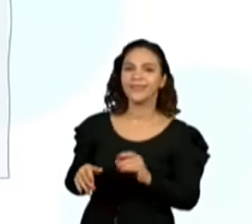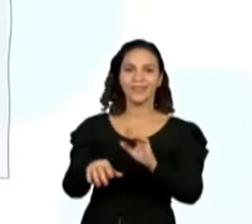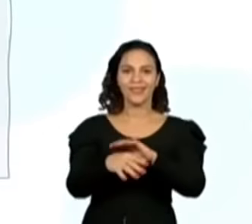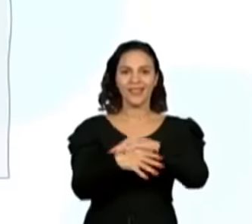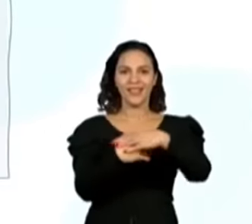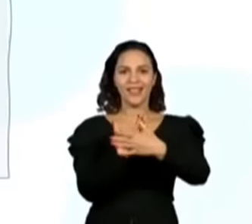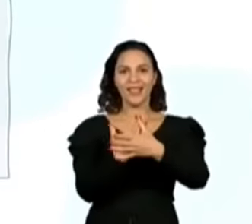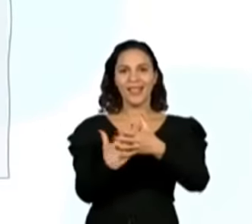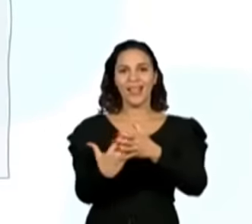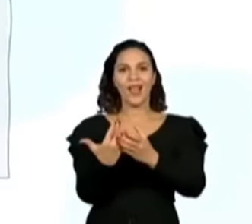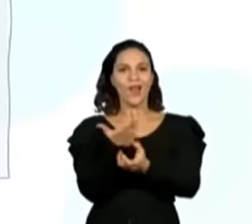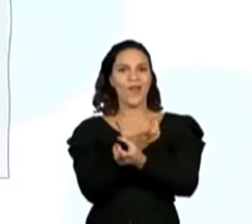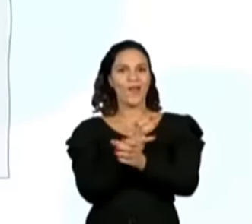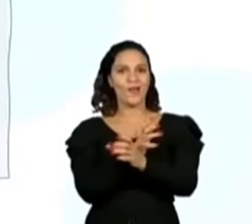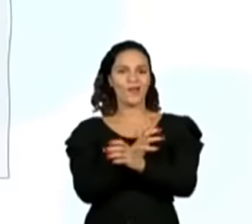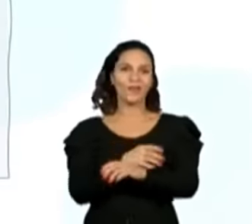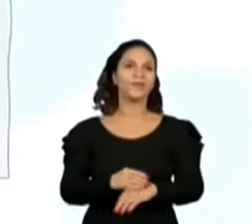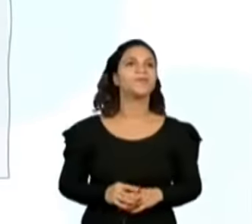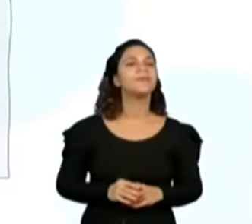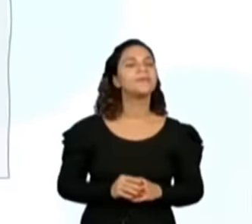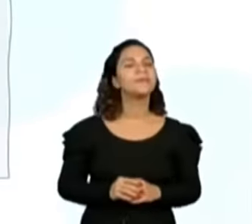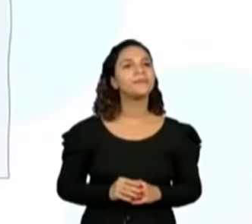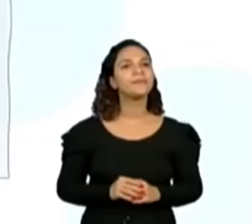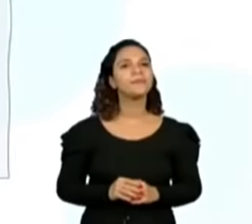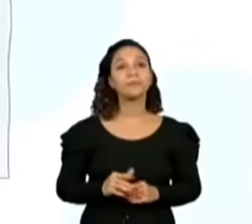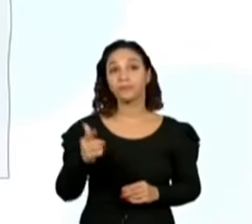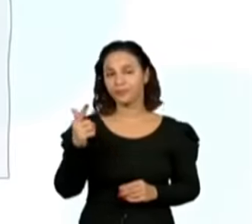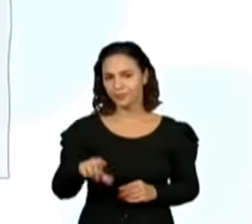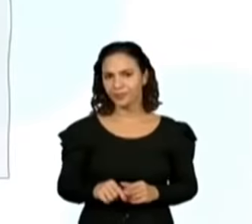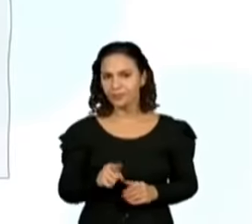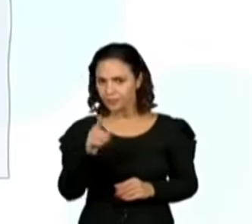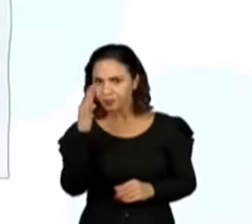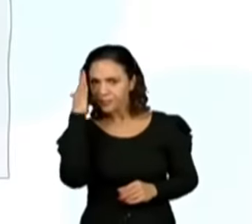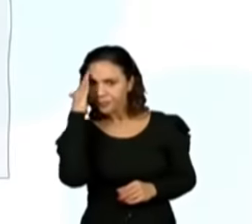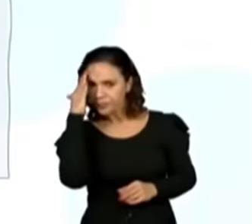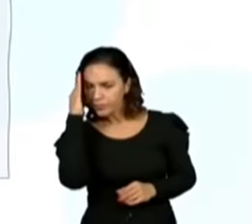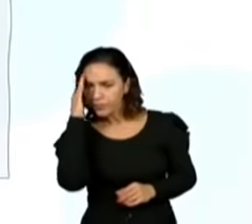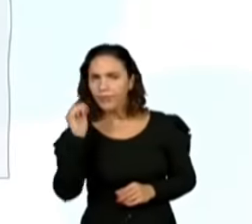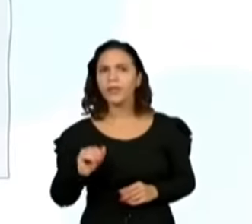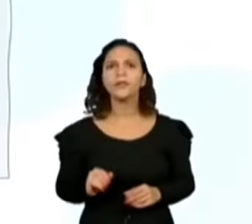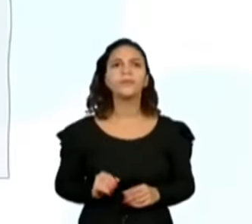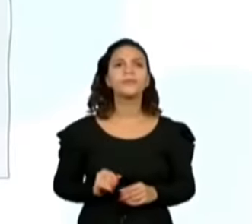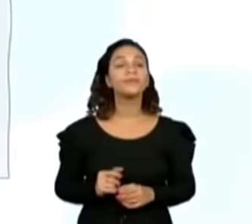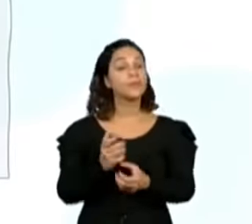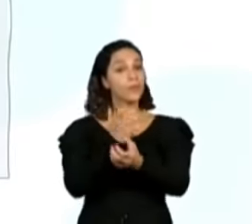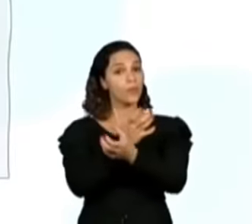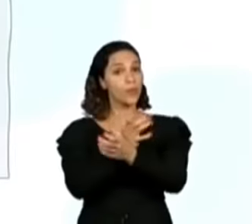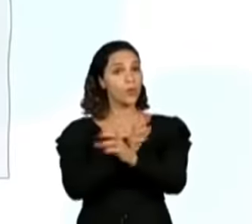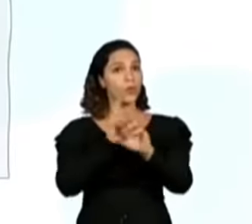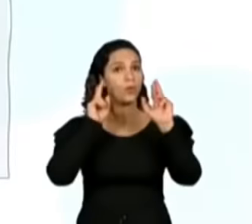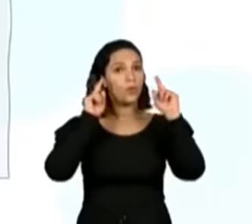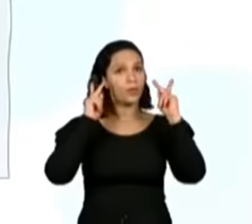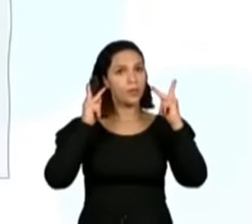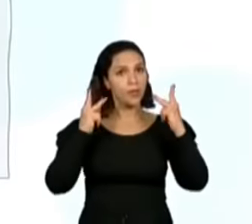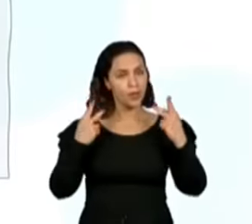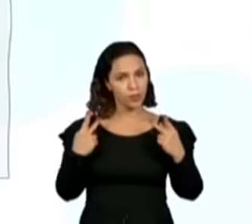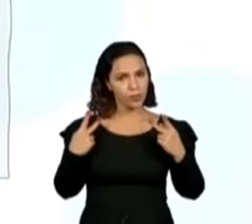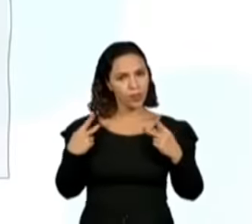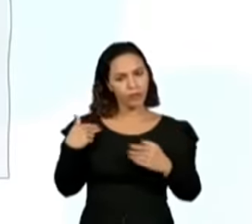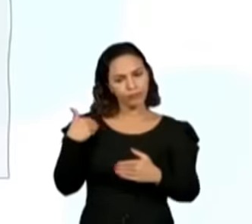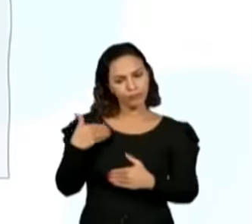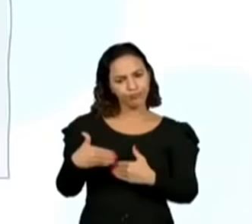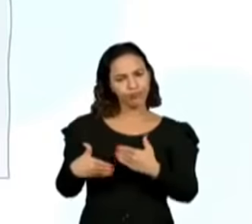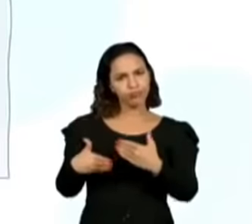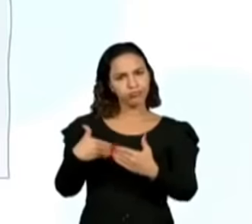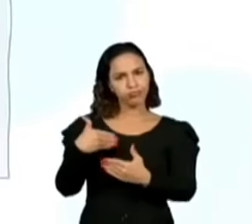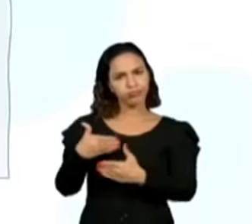mão. Exato. Ah, temos mais uma curiosidade. Você sabia que... Os ossos humanos são